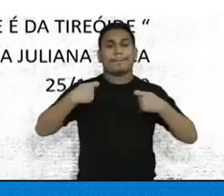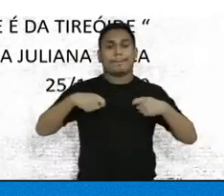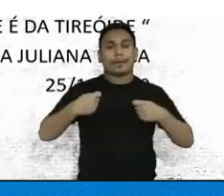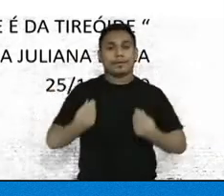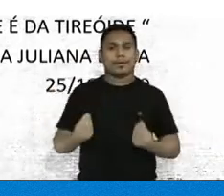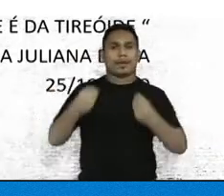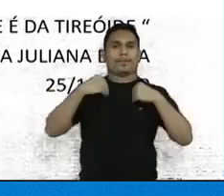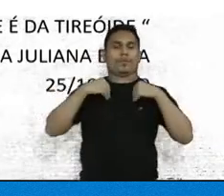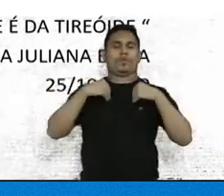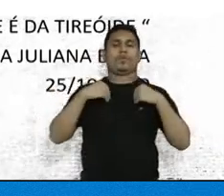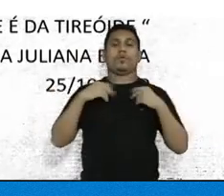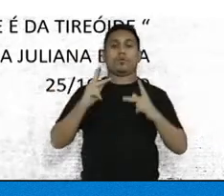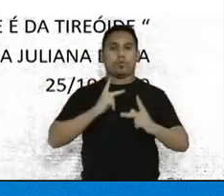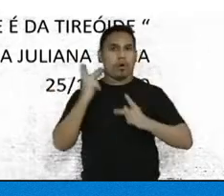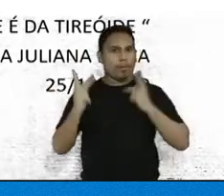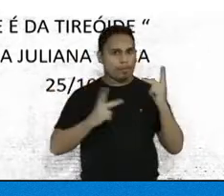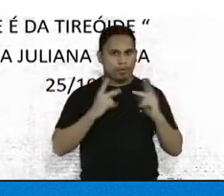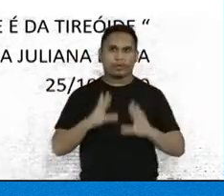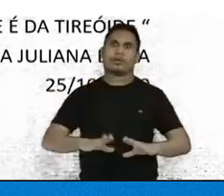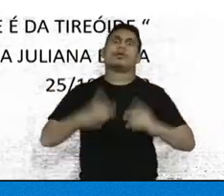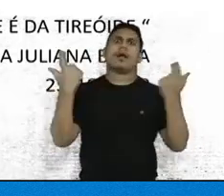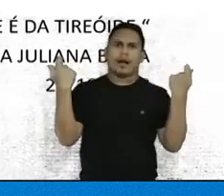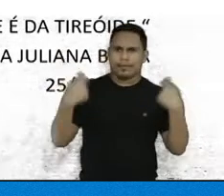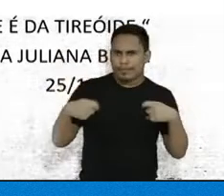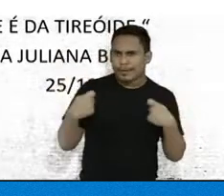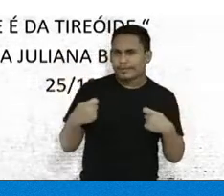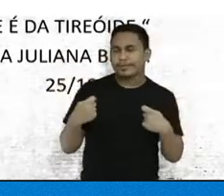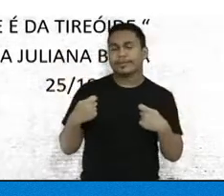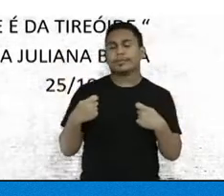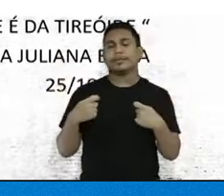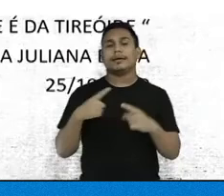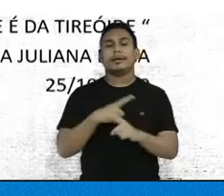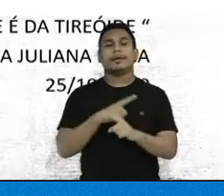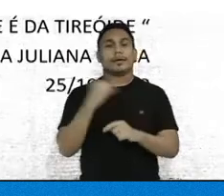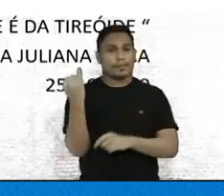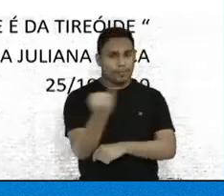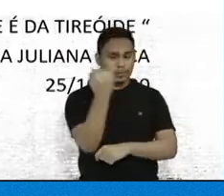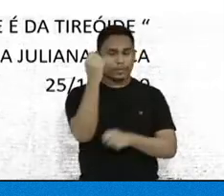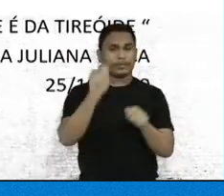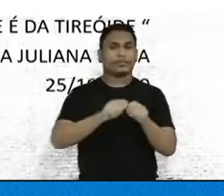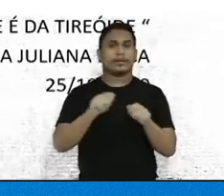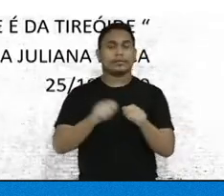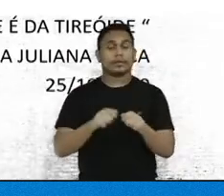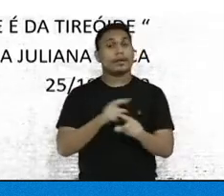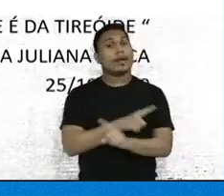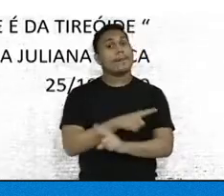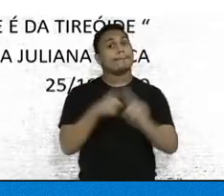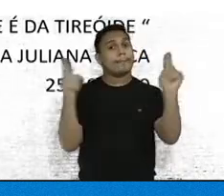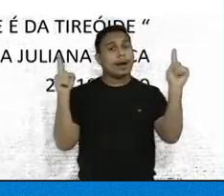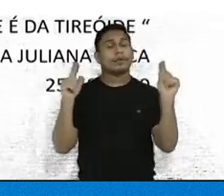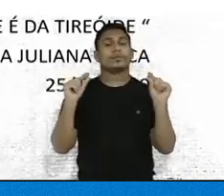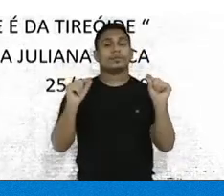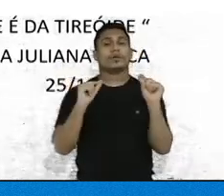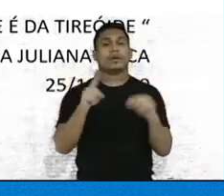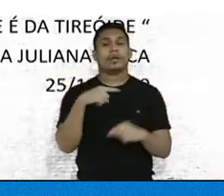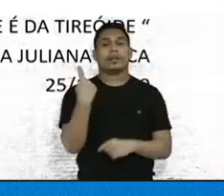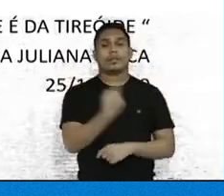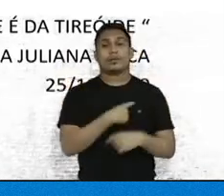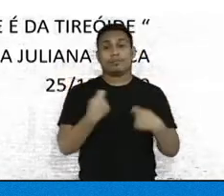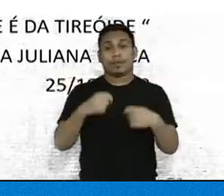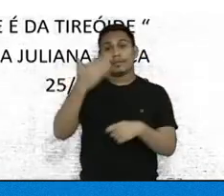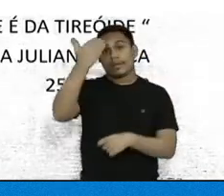isso, obviamente que é preciso fazer isso, é importantíssimo fazer isso, mas que a gente precisa entender que a